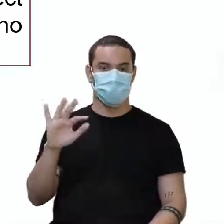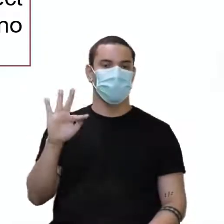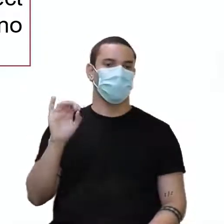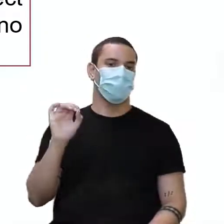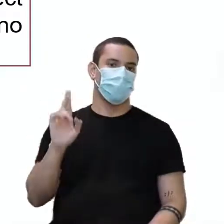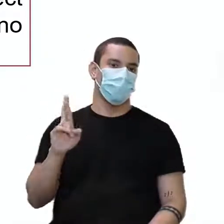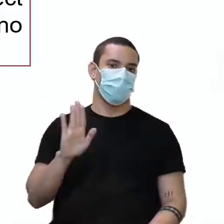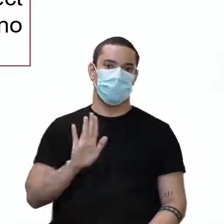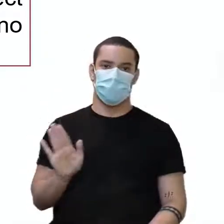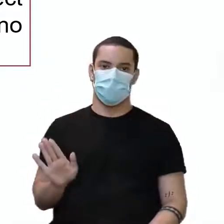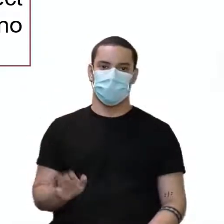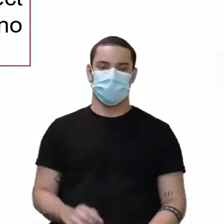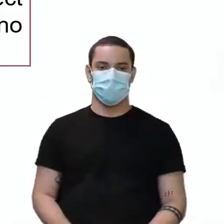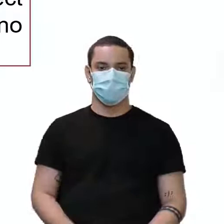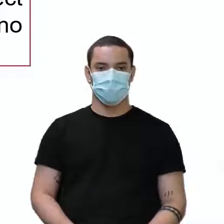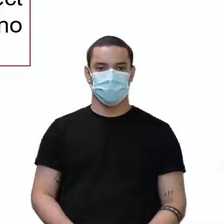for.